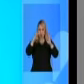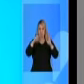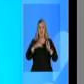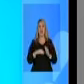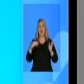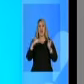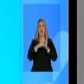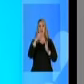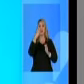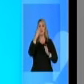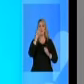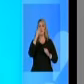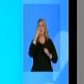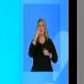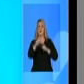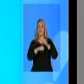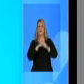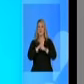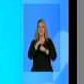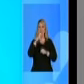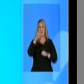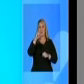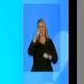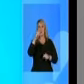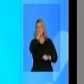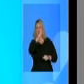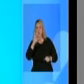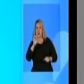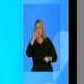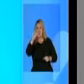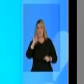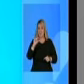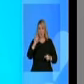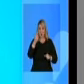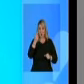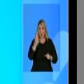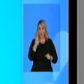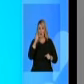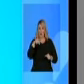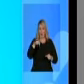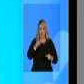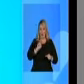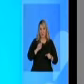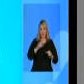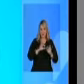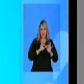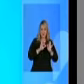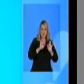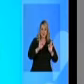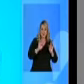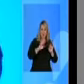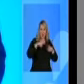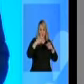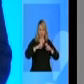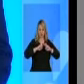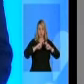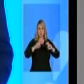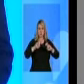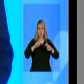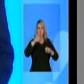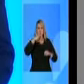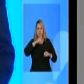2020, 57% da população esteja a menos de 1 quilômetro de uma estação de alta capacidade ou de massa, para que a gente